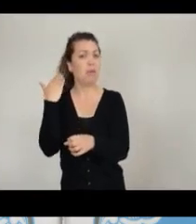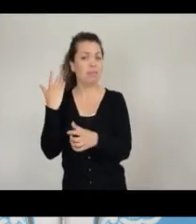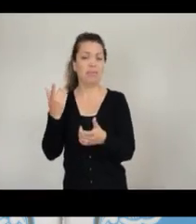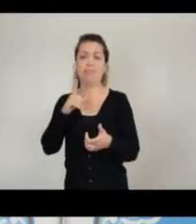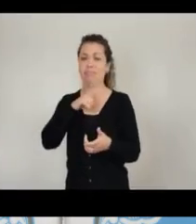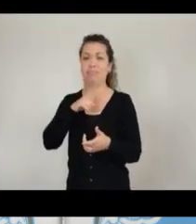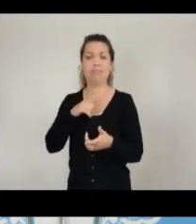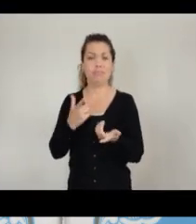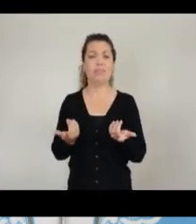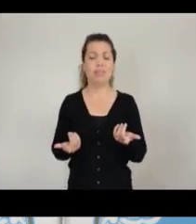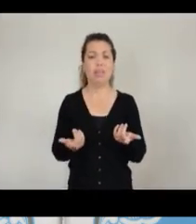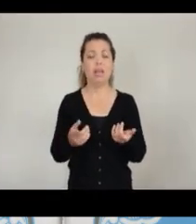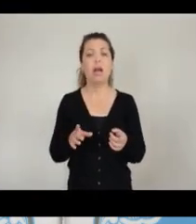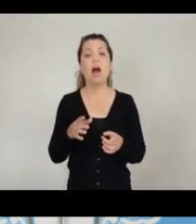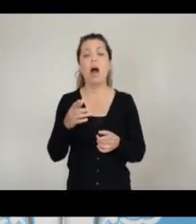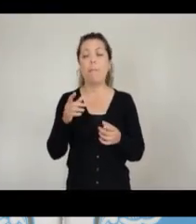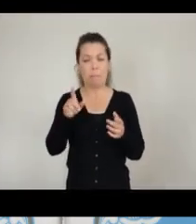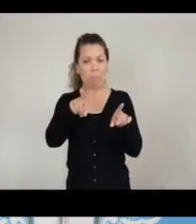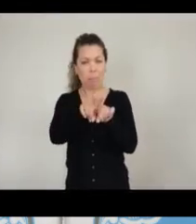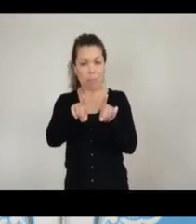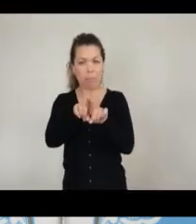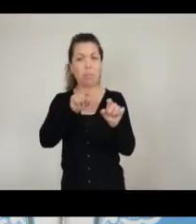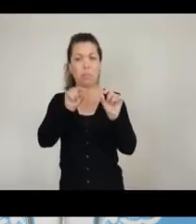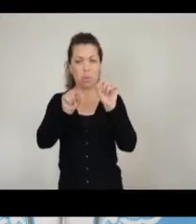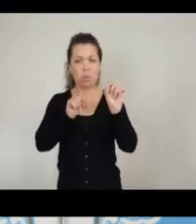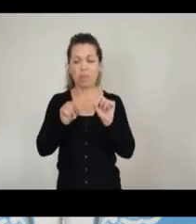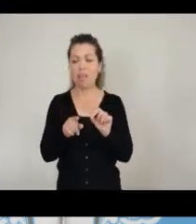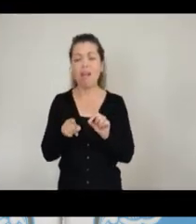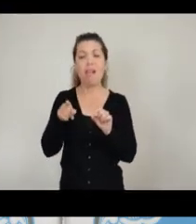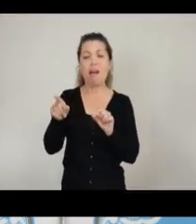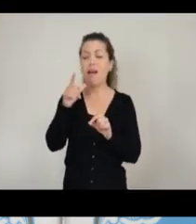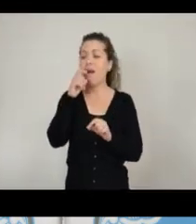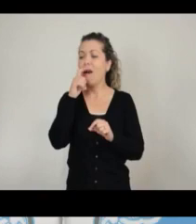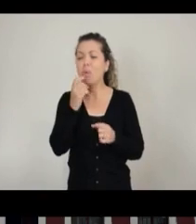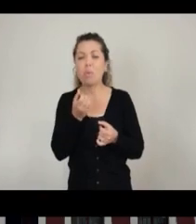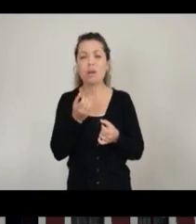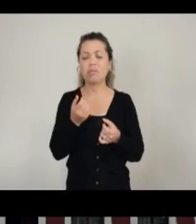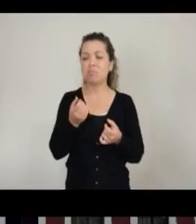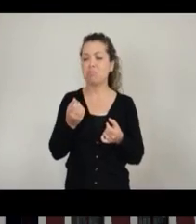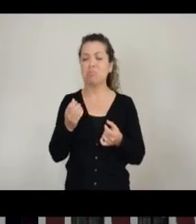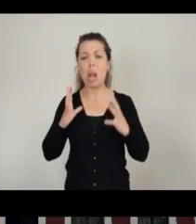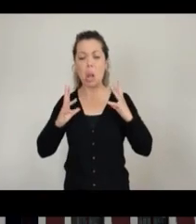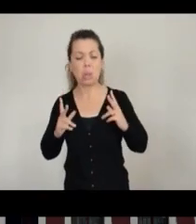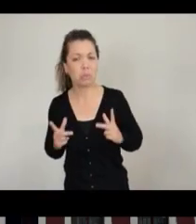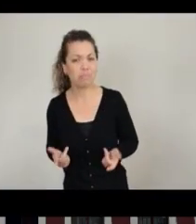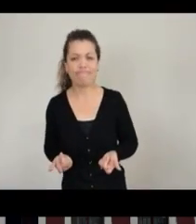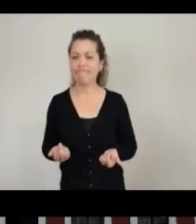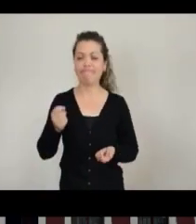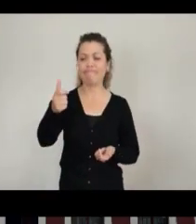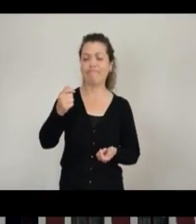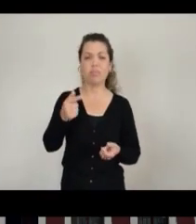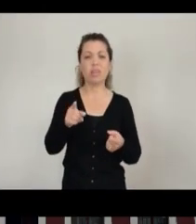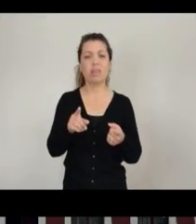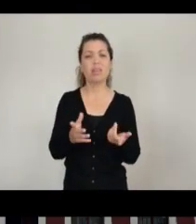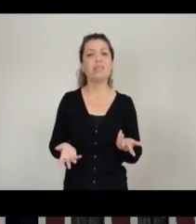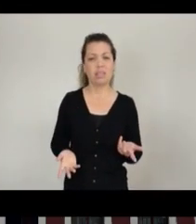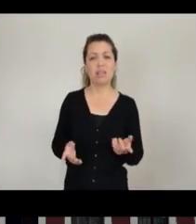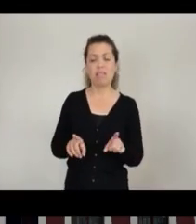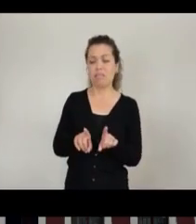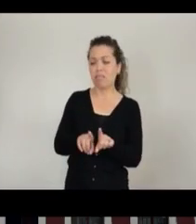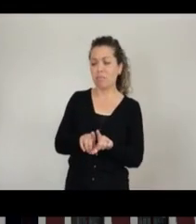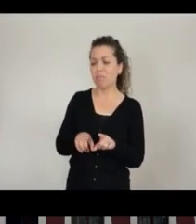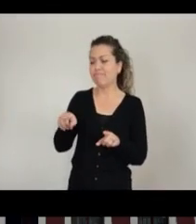exploração do ouro. Por este motivo, por exemplo, no ano de 1692, o capitão-mor Martim Garcia